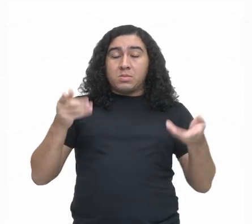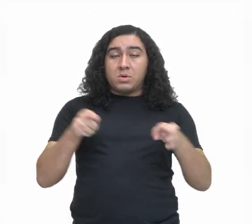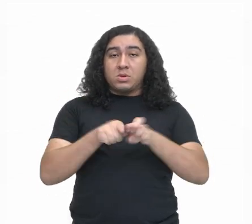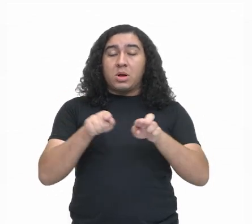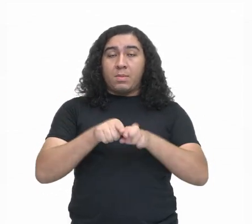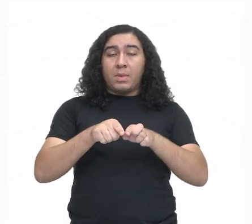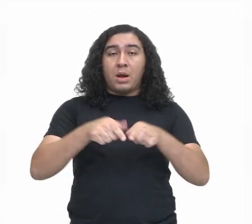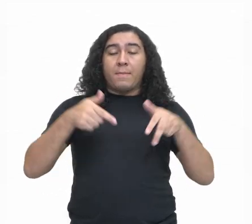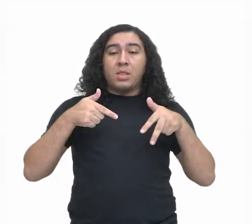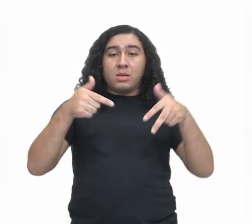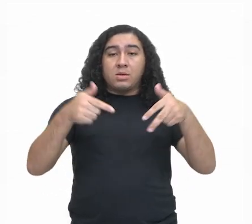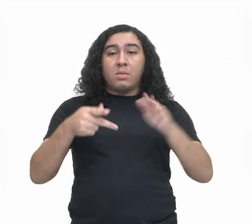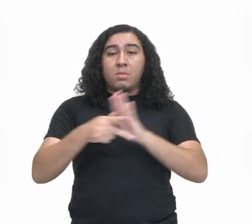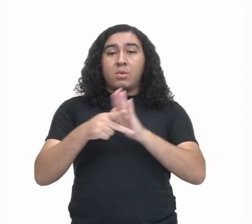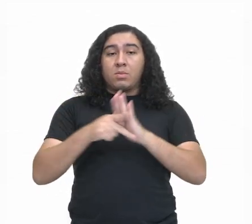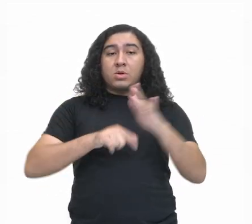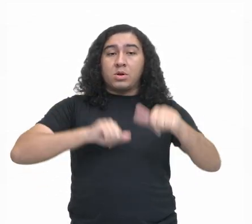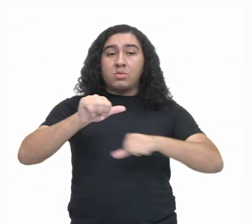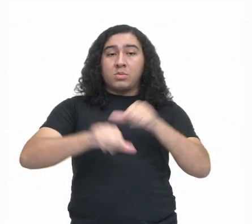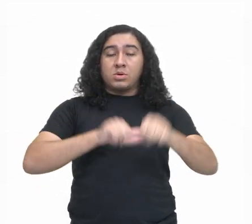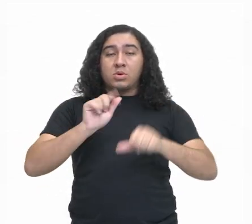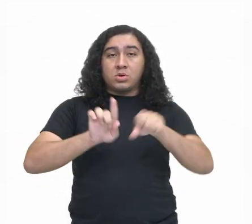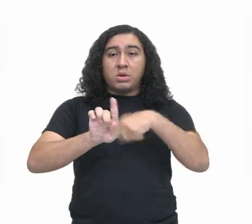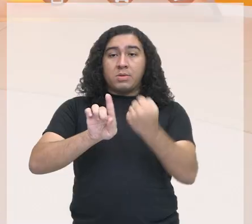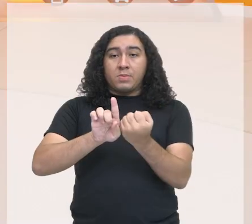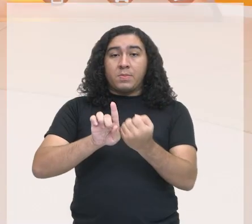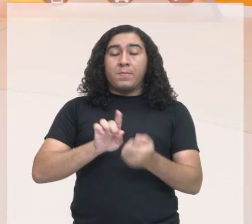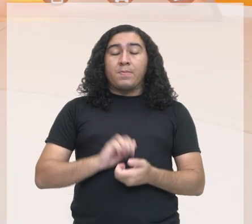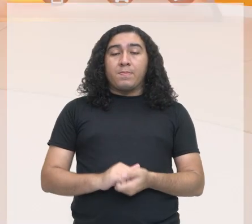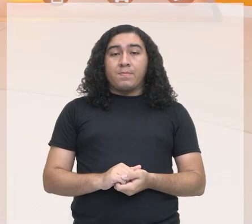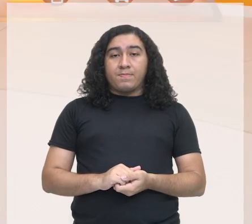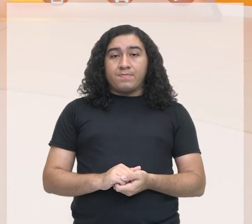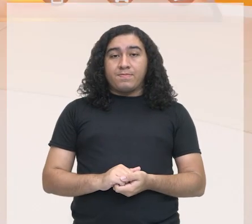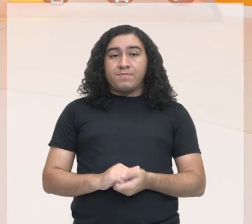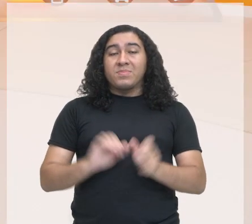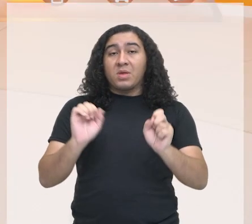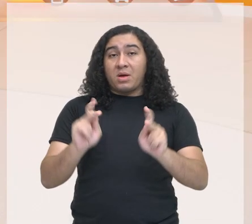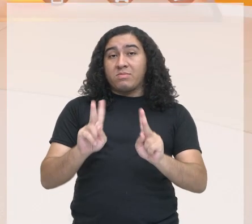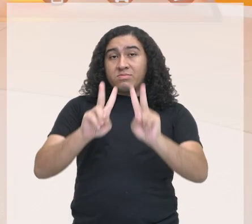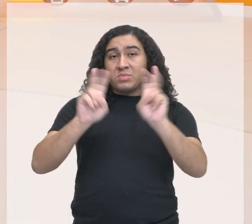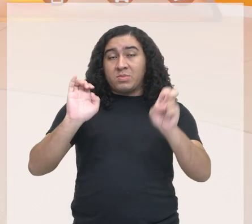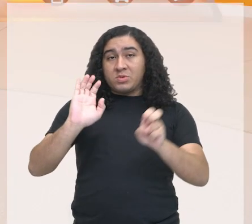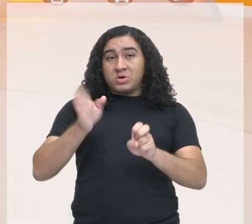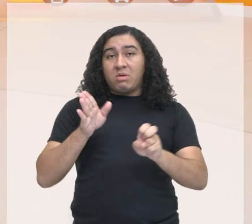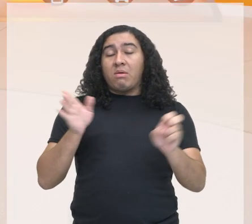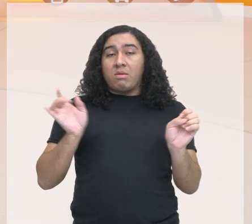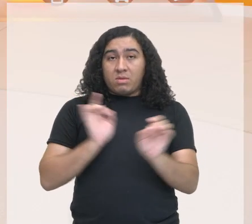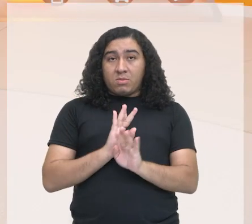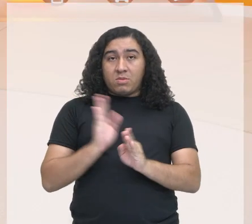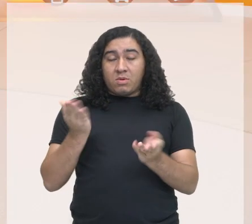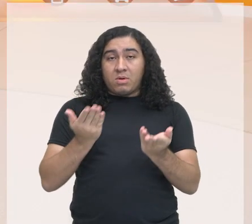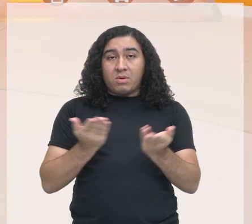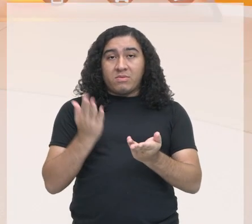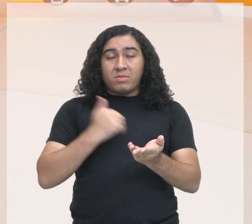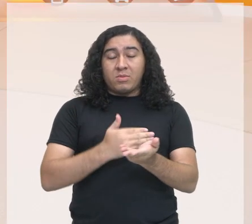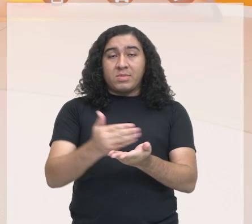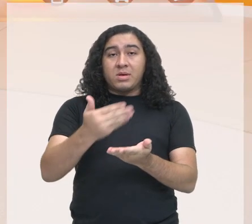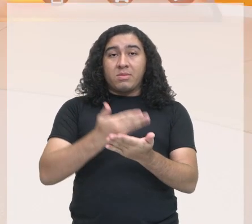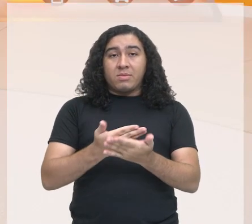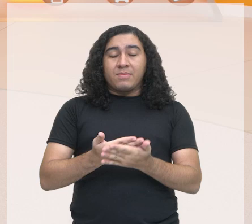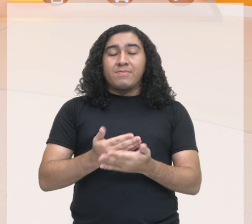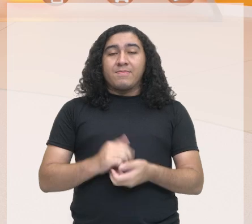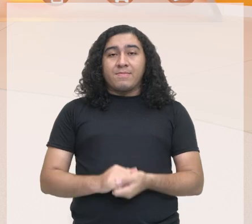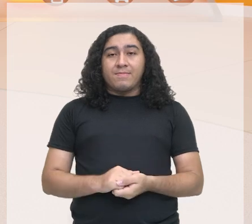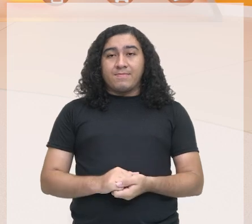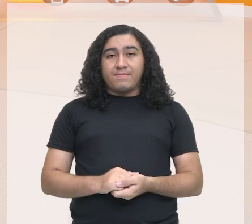e militância na transformação da sociedade. Então, feita essa apresentação da aula, vamos agora começar para valer.